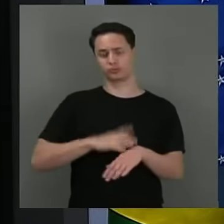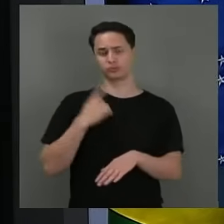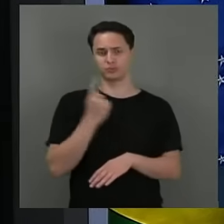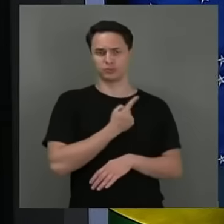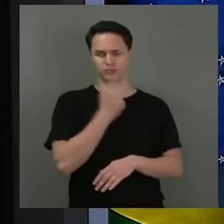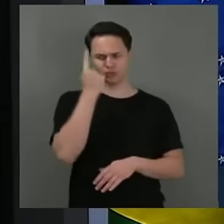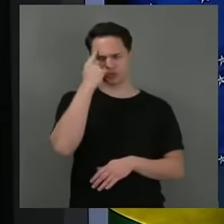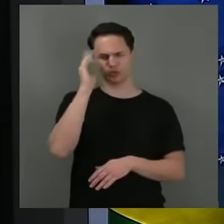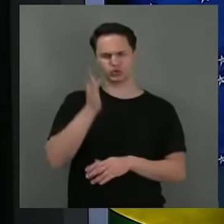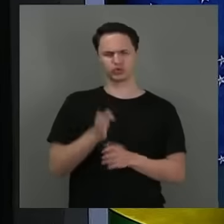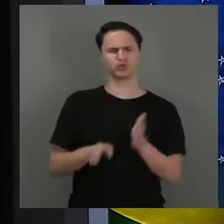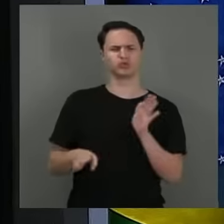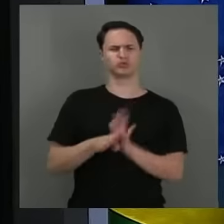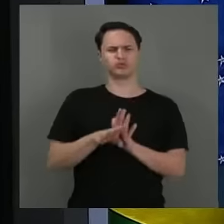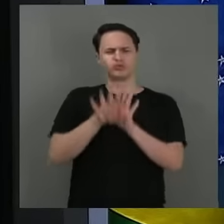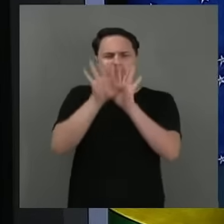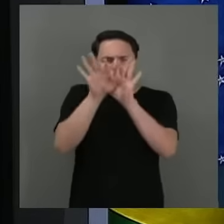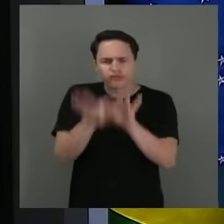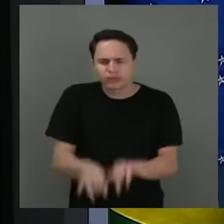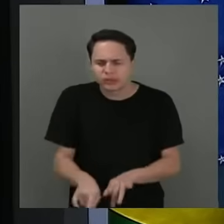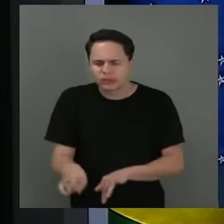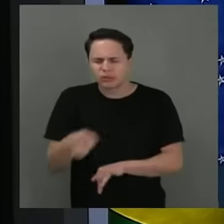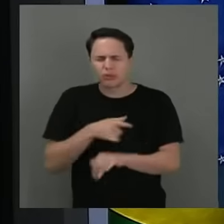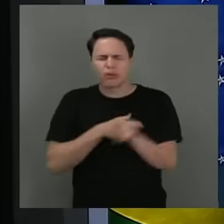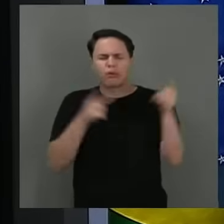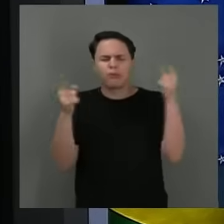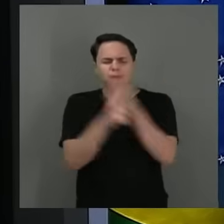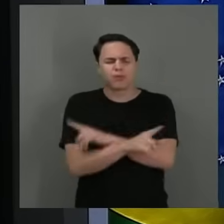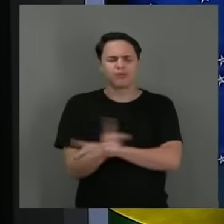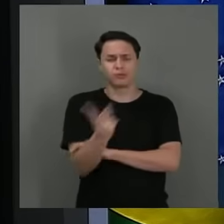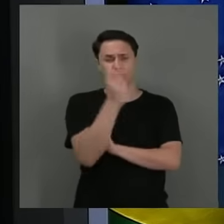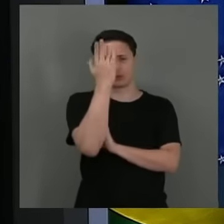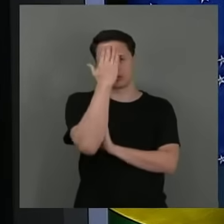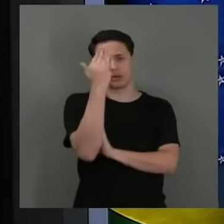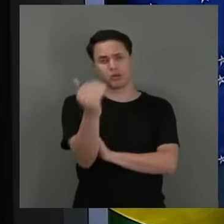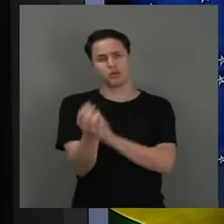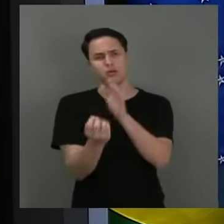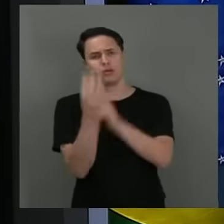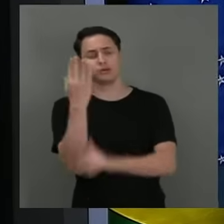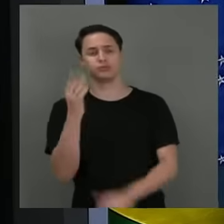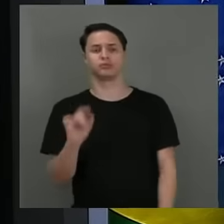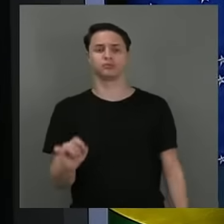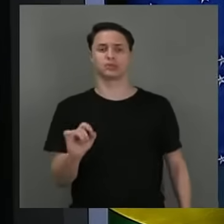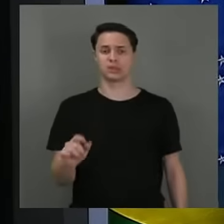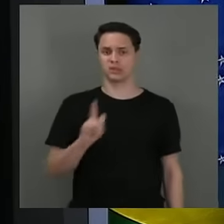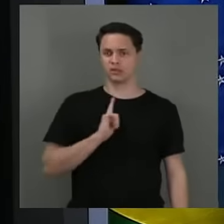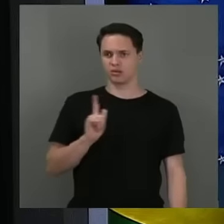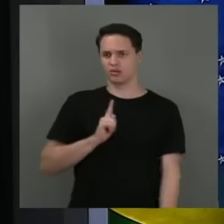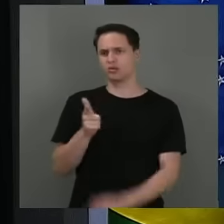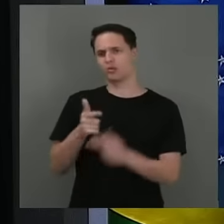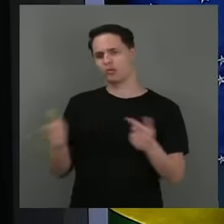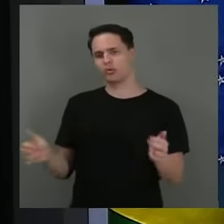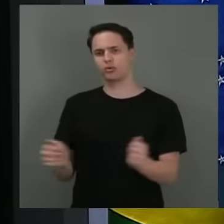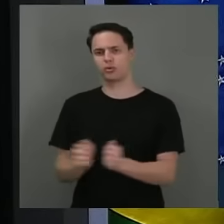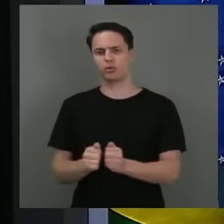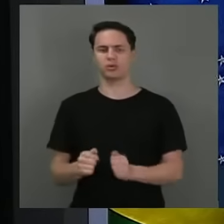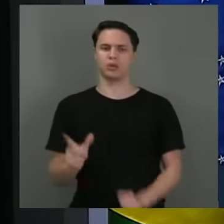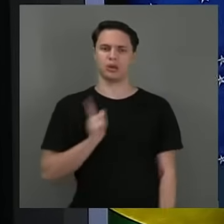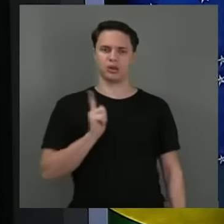já chegamos ao fundo do poço da inversão de valores, eis que surge mais uma indecência